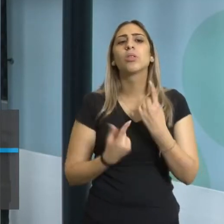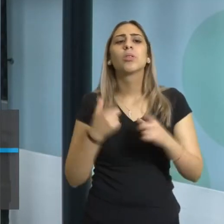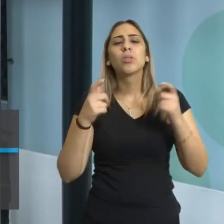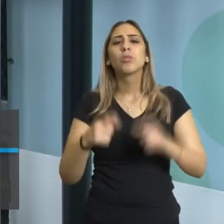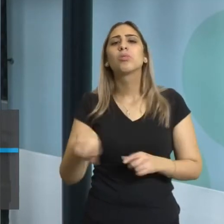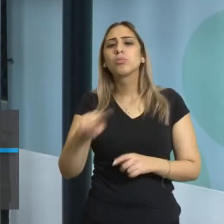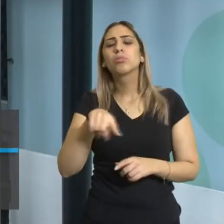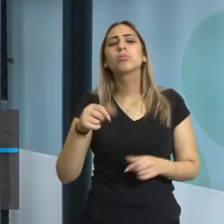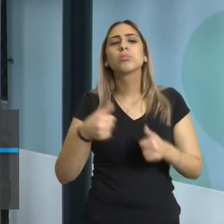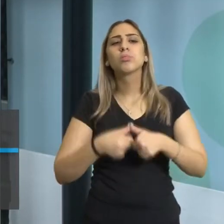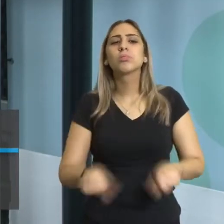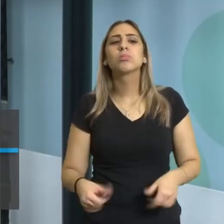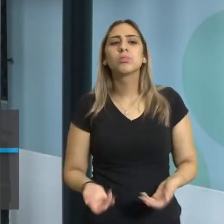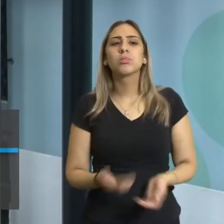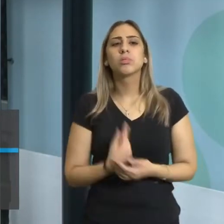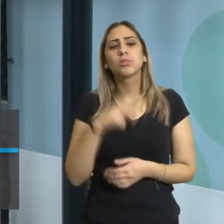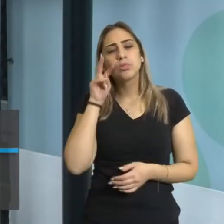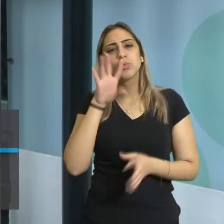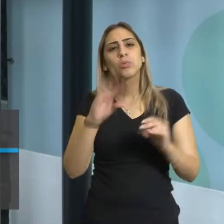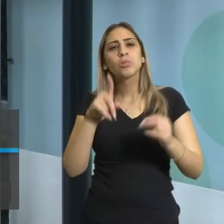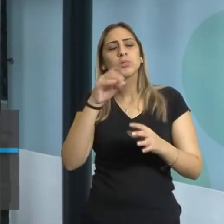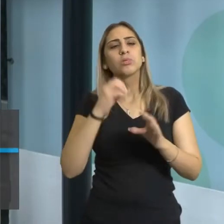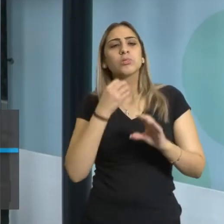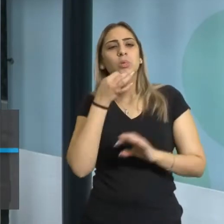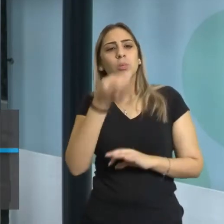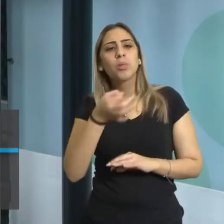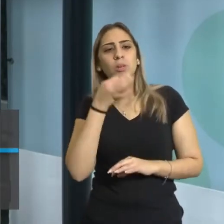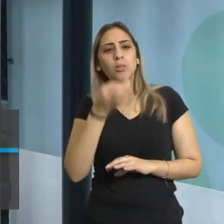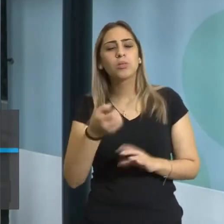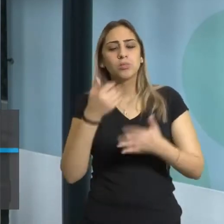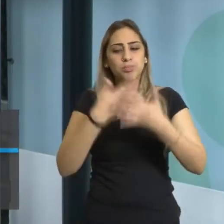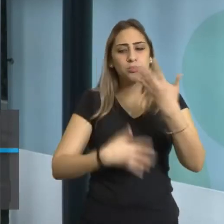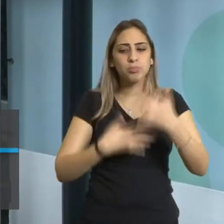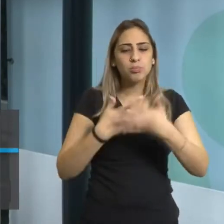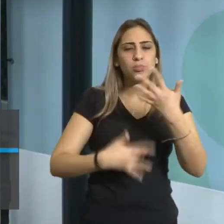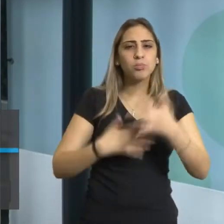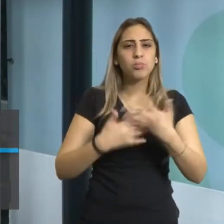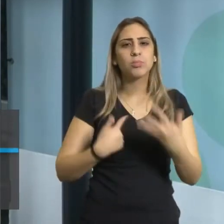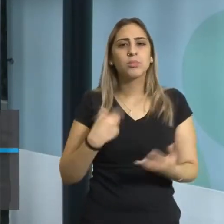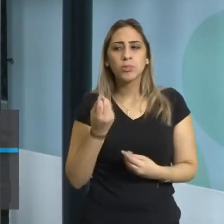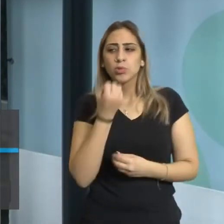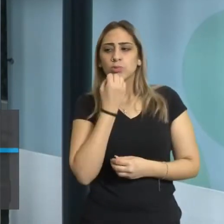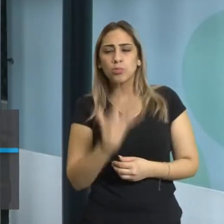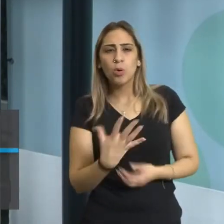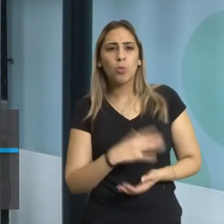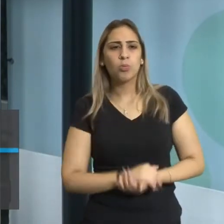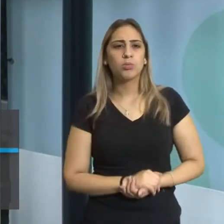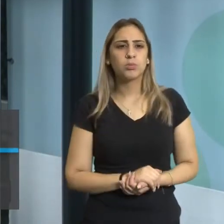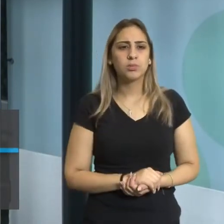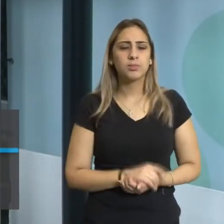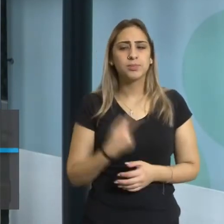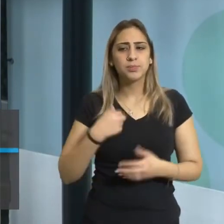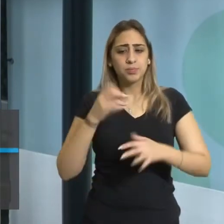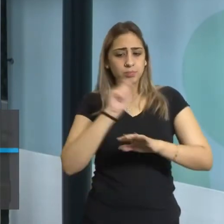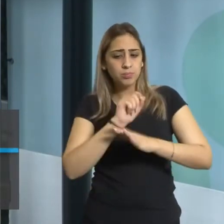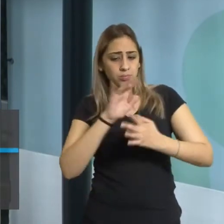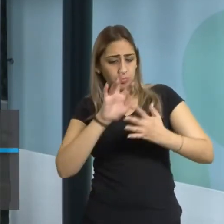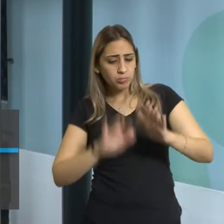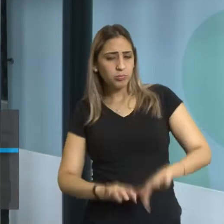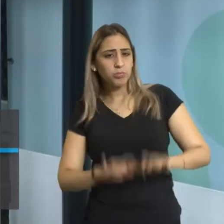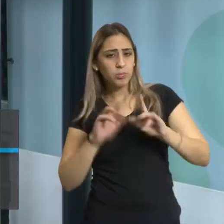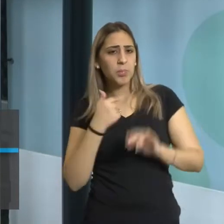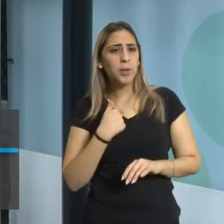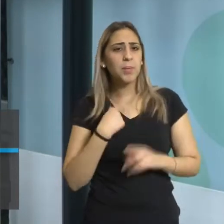componente você é eu tenho tô lendo todos os seus comentários todos muito ricos muito muito muito ricos mesmo é me escreve aí para mim